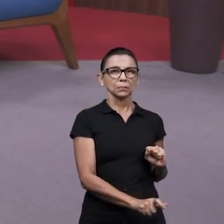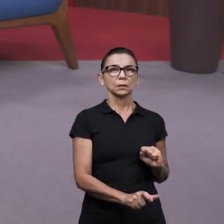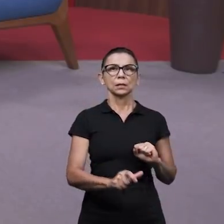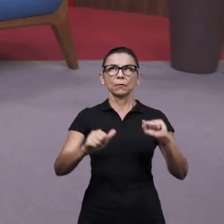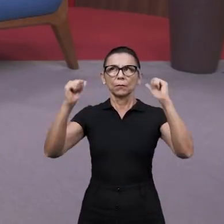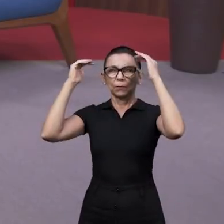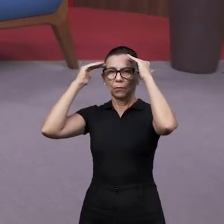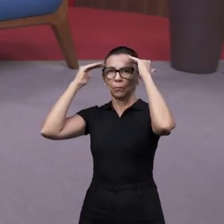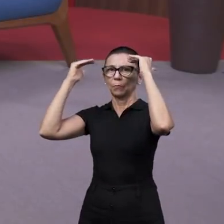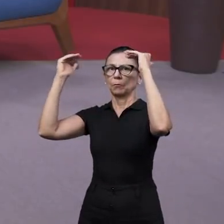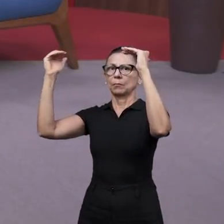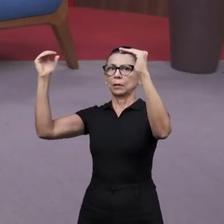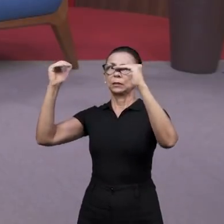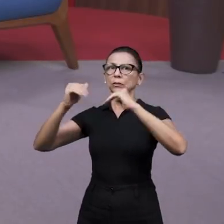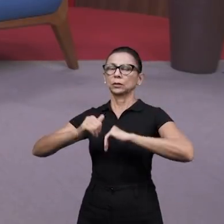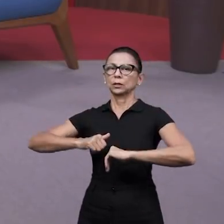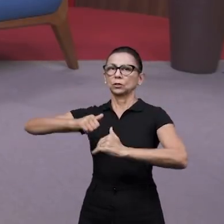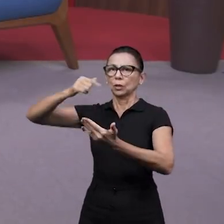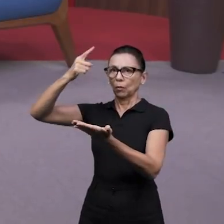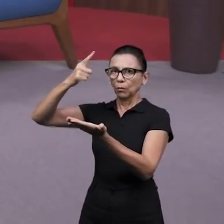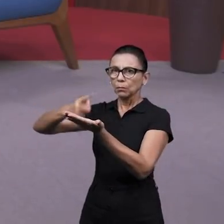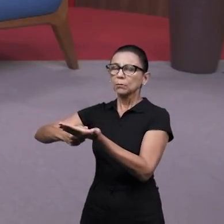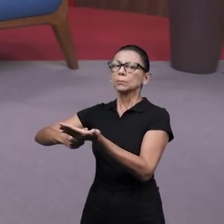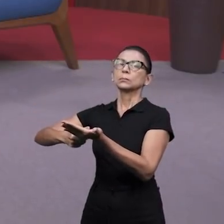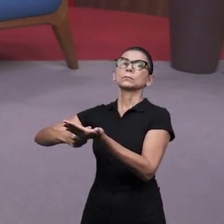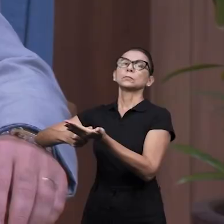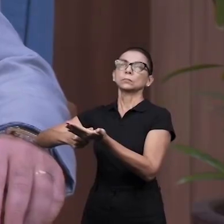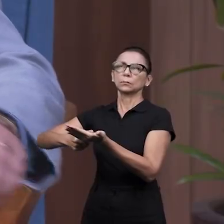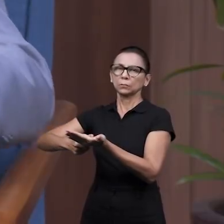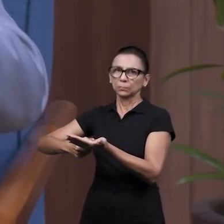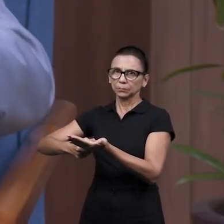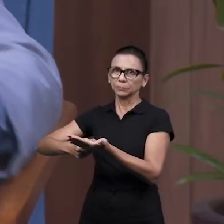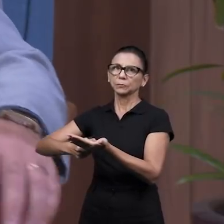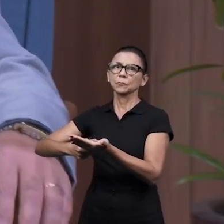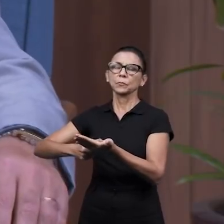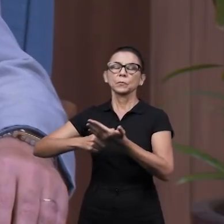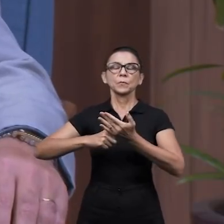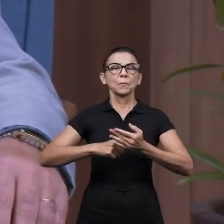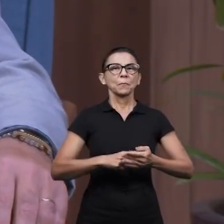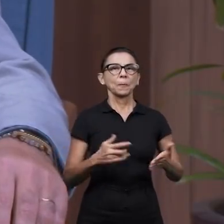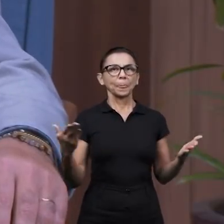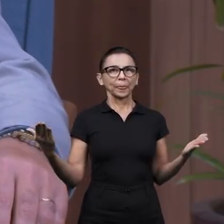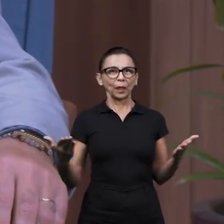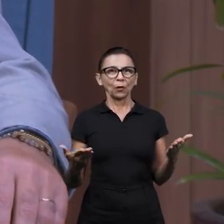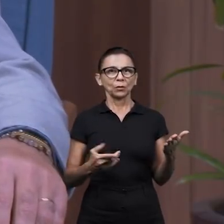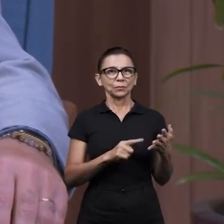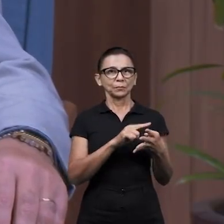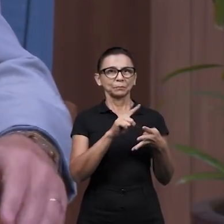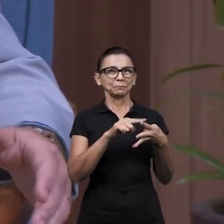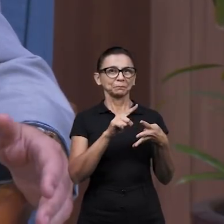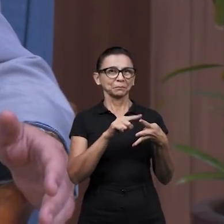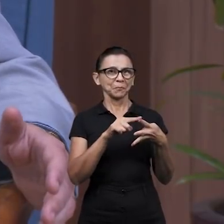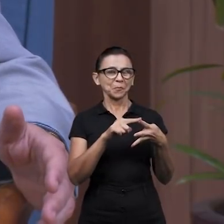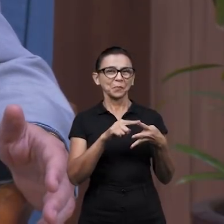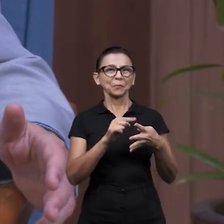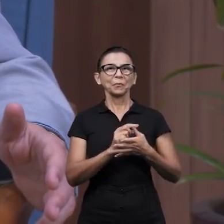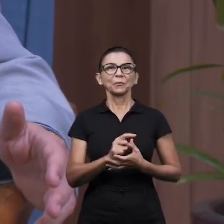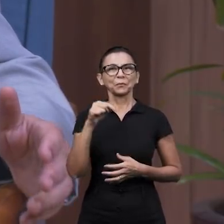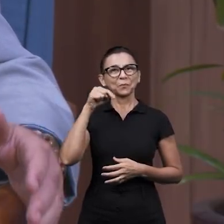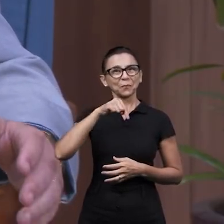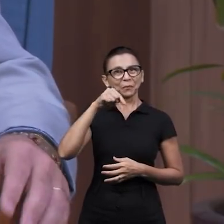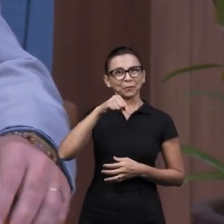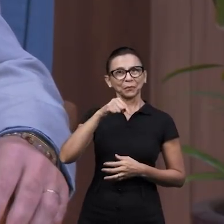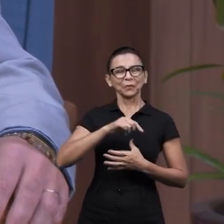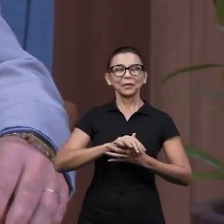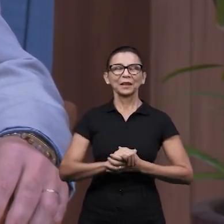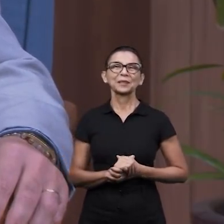e preservou o compromisso que tinha com Deus. No programa de hoje, no quadro Lições do Manaim, eu recebo os pastores